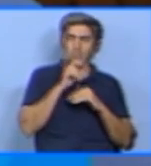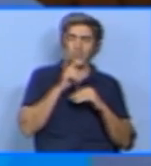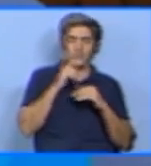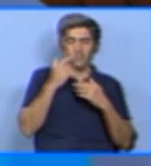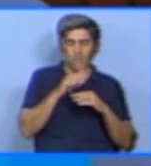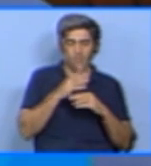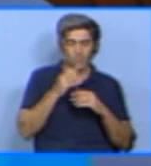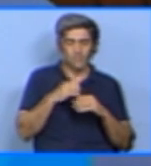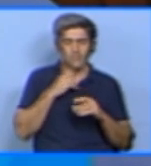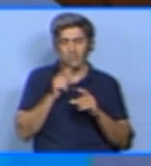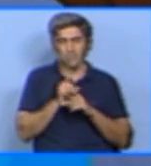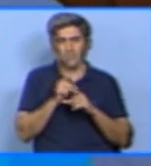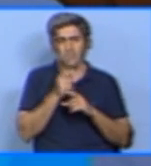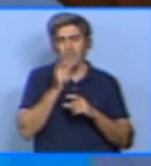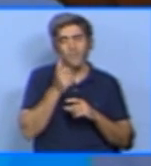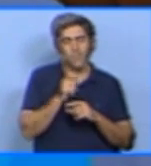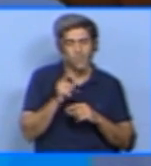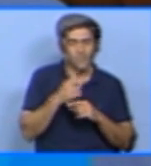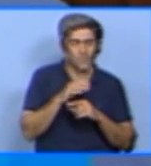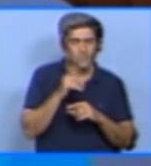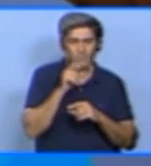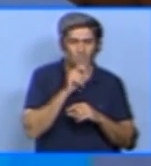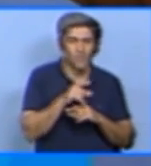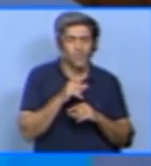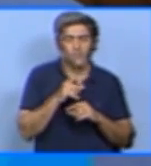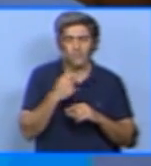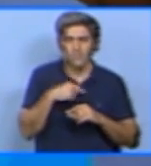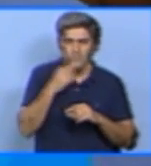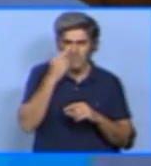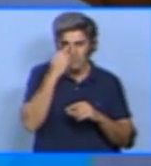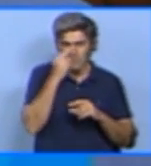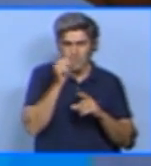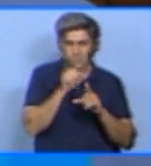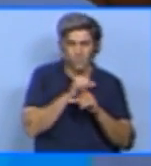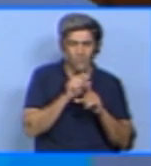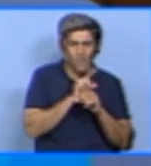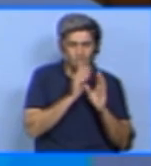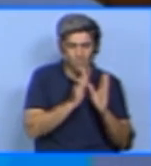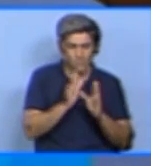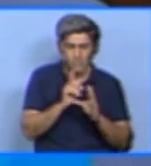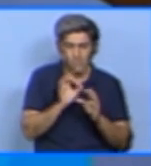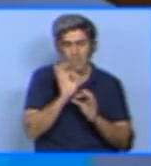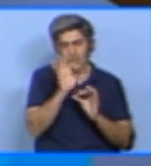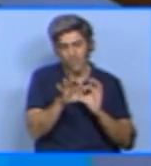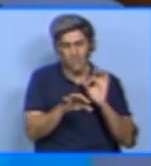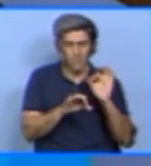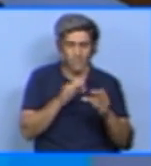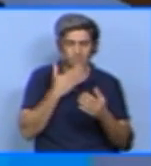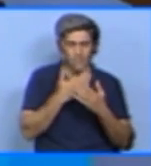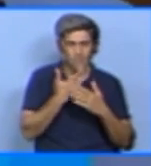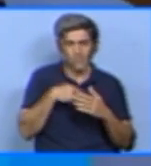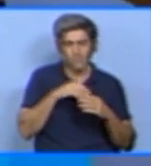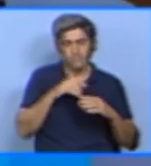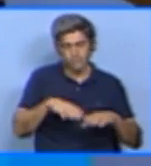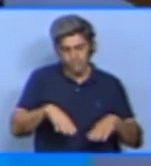sentido. Permite, não é uma palavra muito boa, permite que não nos força, não nos formata, mas vai-nos dando os elementos para que cresçamos, para que